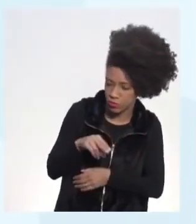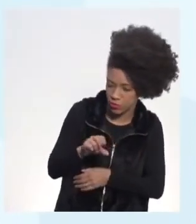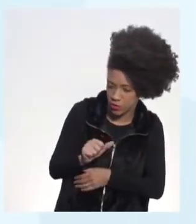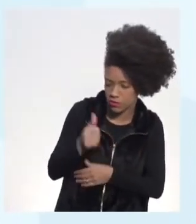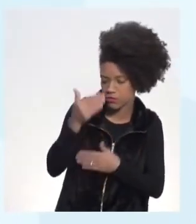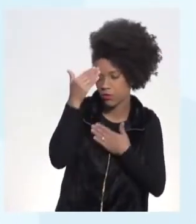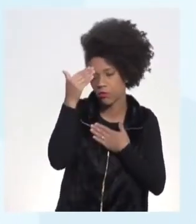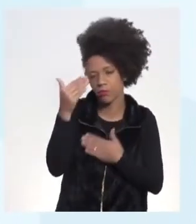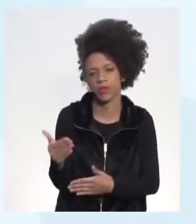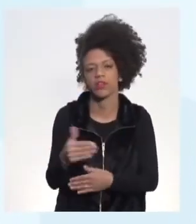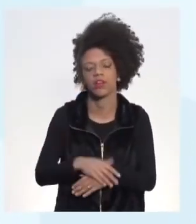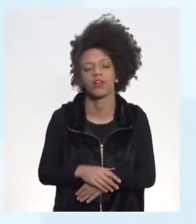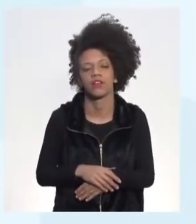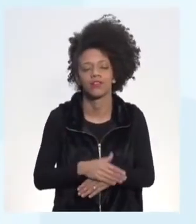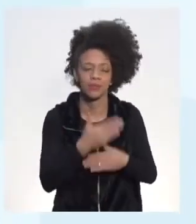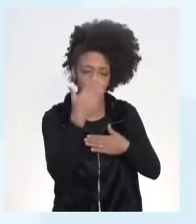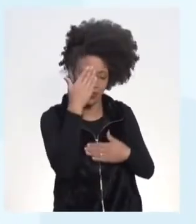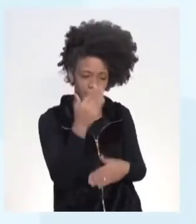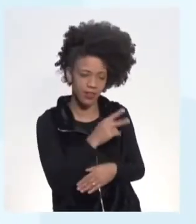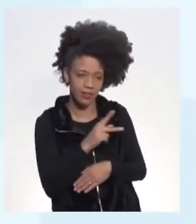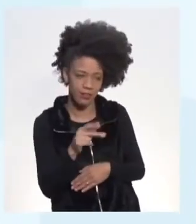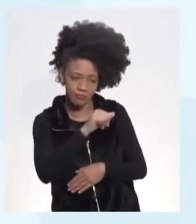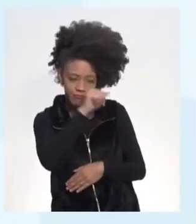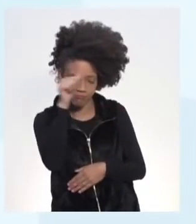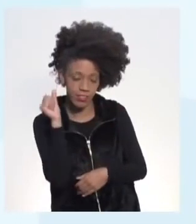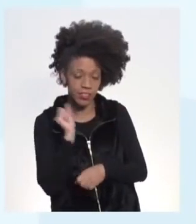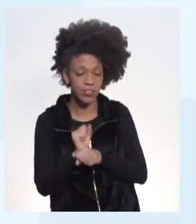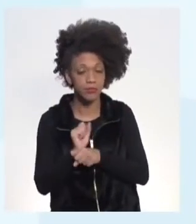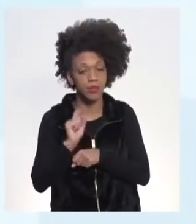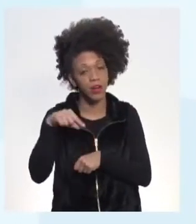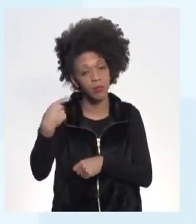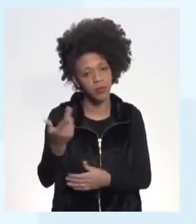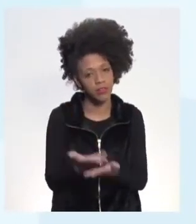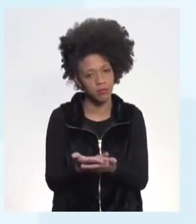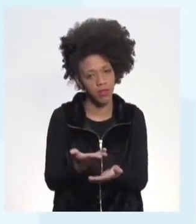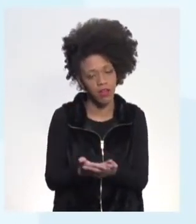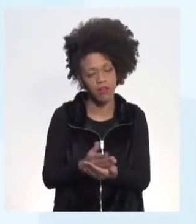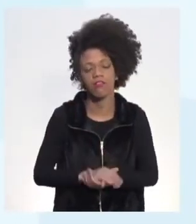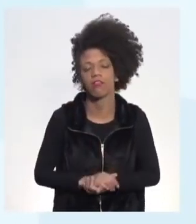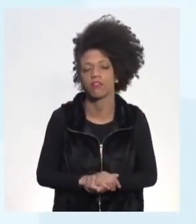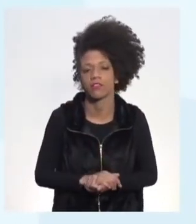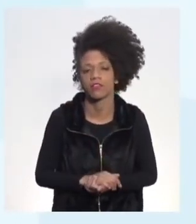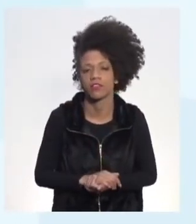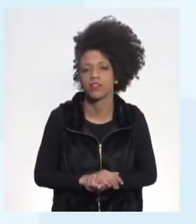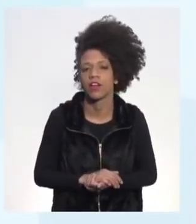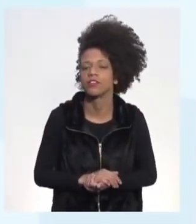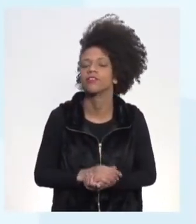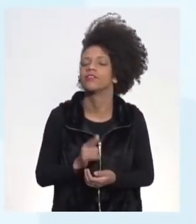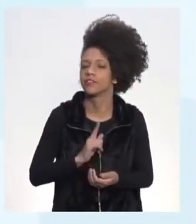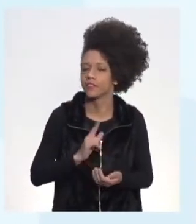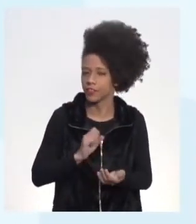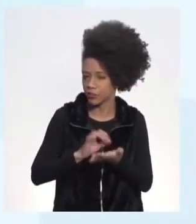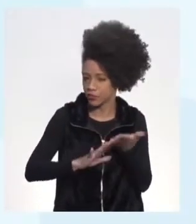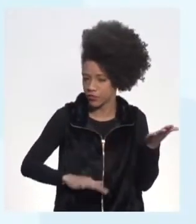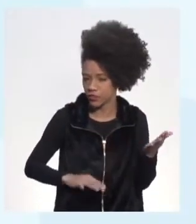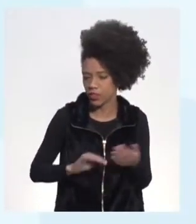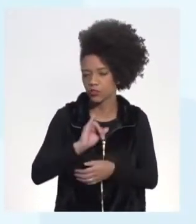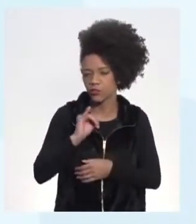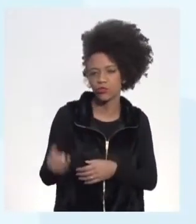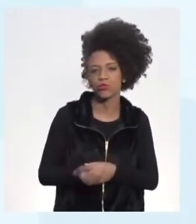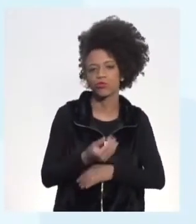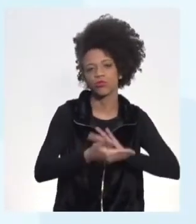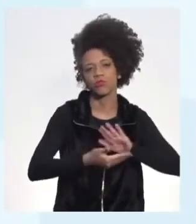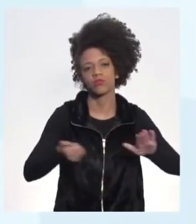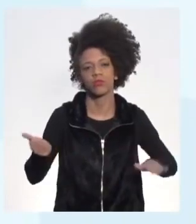obrigada. Obrigado, Ale. Espero que vocês tenham gostado. Até a próxima, né? Exatamente, até a próxima. E a gente ainda vai ter mais uma aula sobre juros e